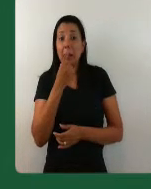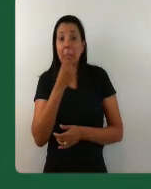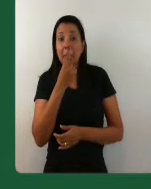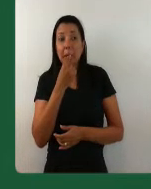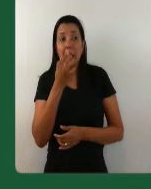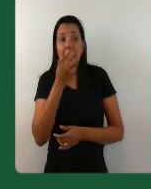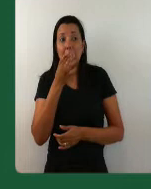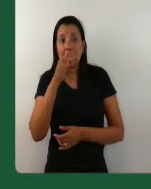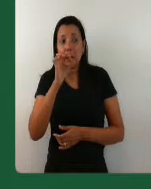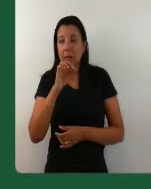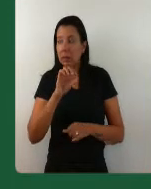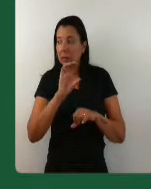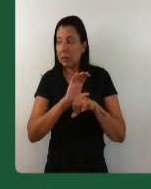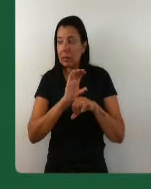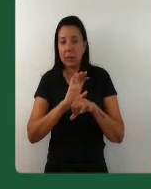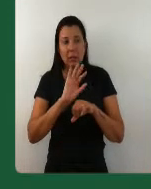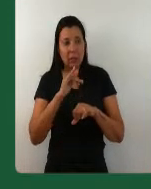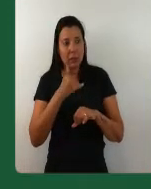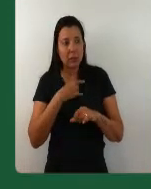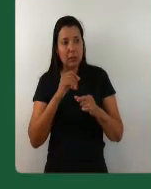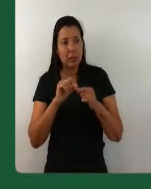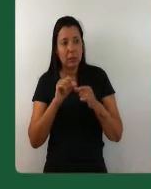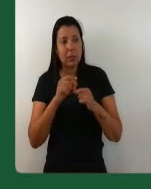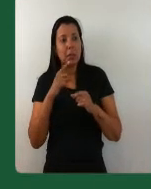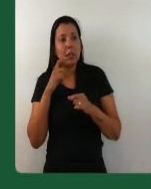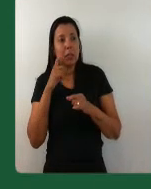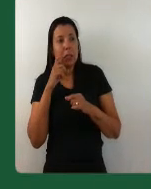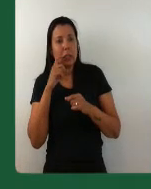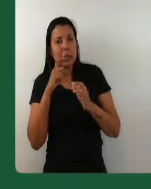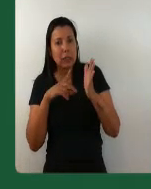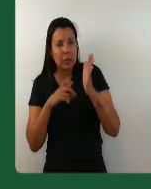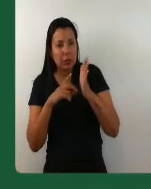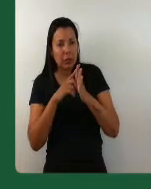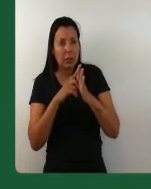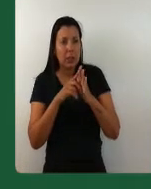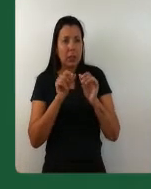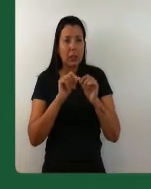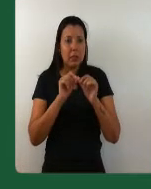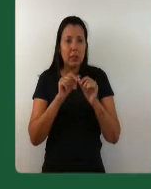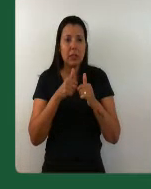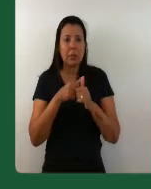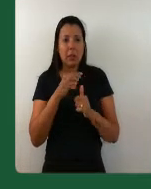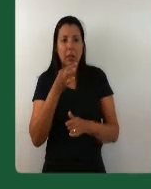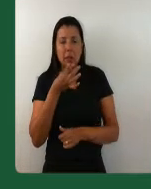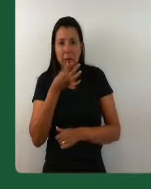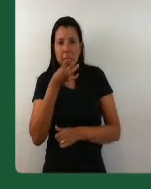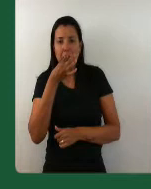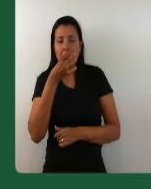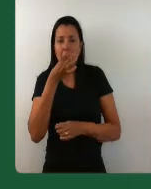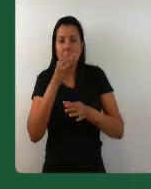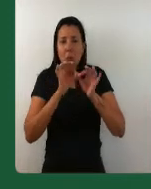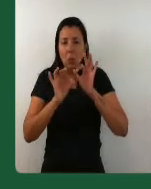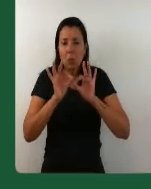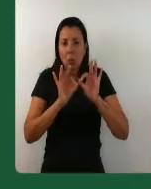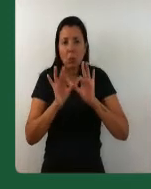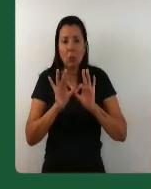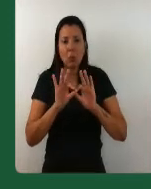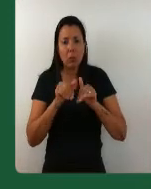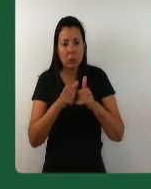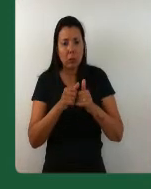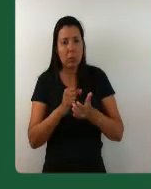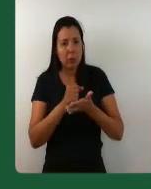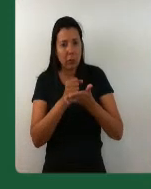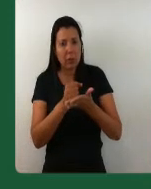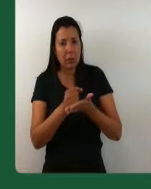região central. Então, nós realizamos uma cirurgia que a gente faz uma rotação do lábio inferior para o superior, né, para